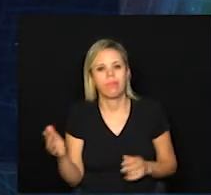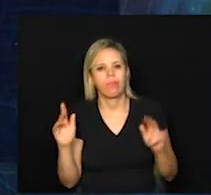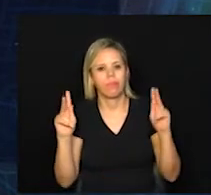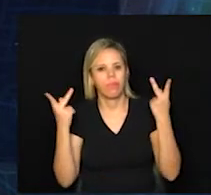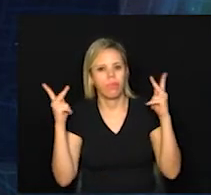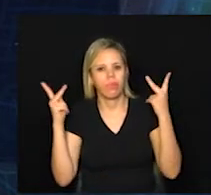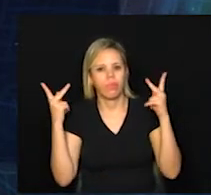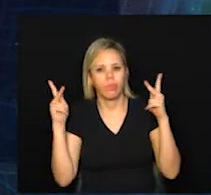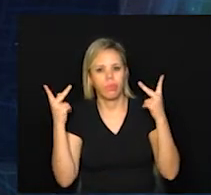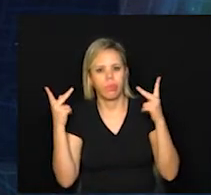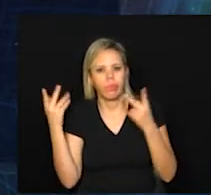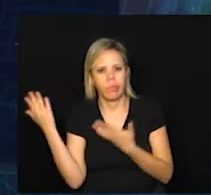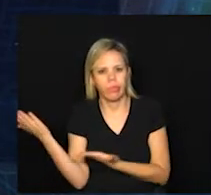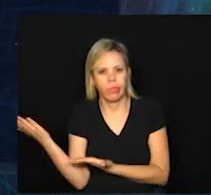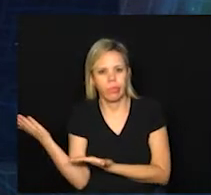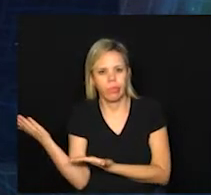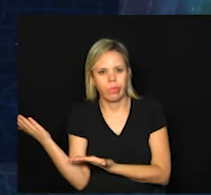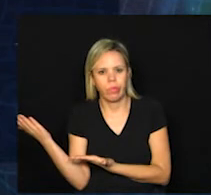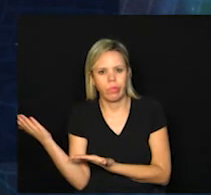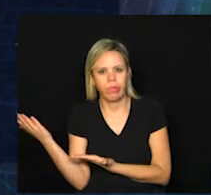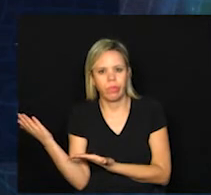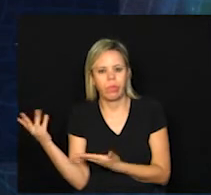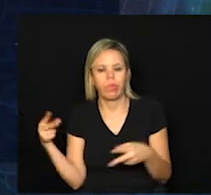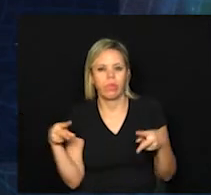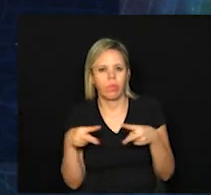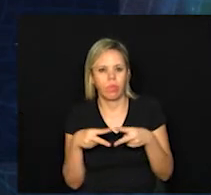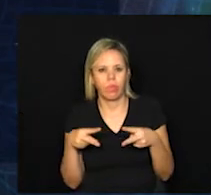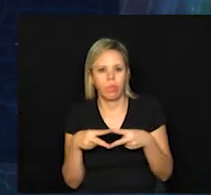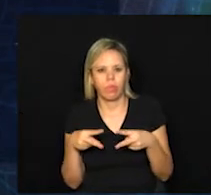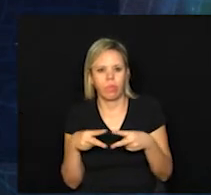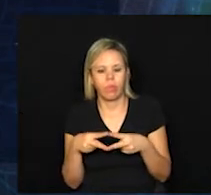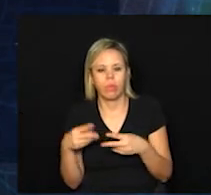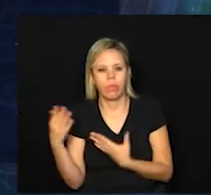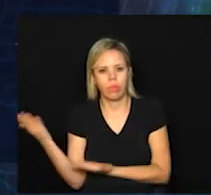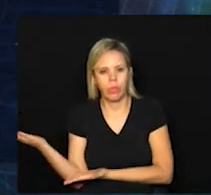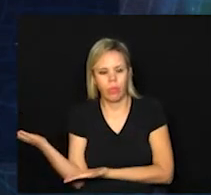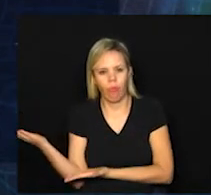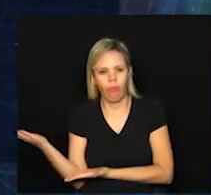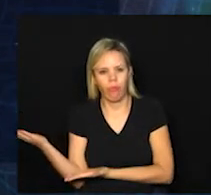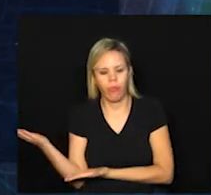14.963. Hortolândia, 12.560, Paulínia,